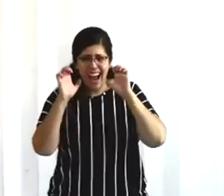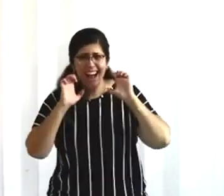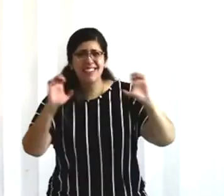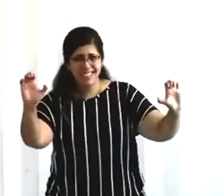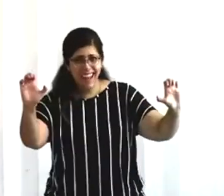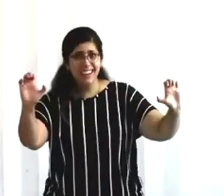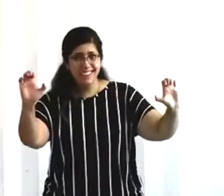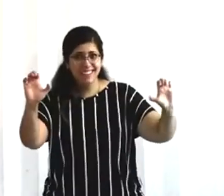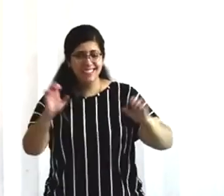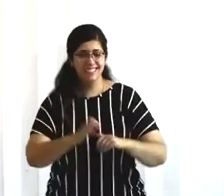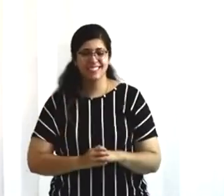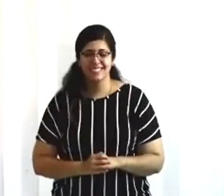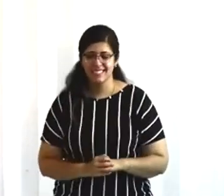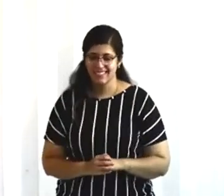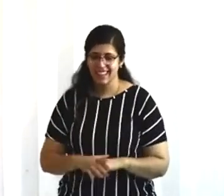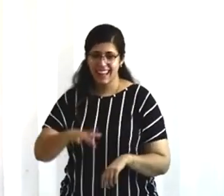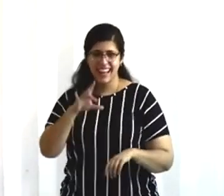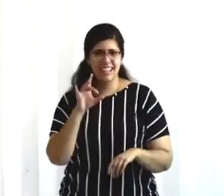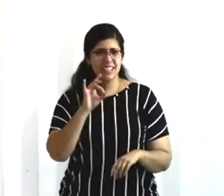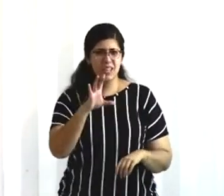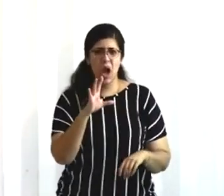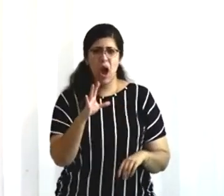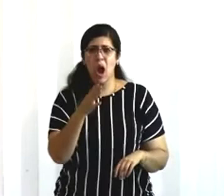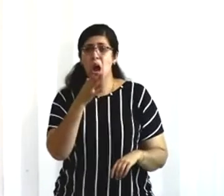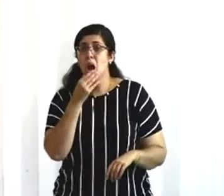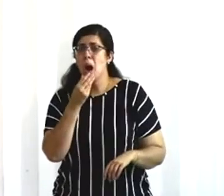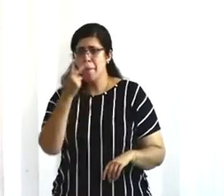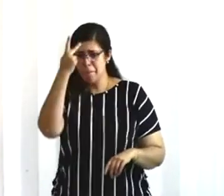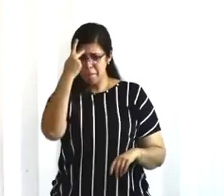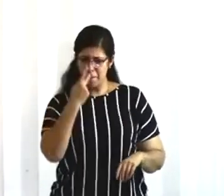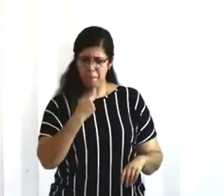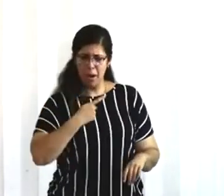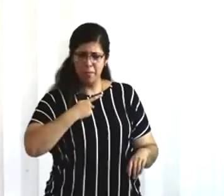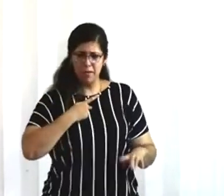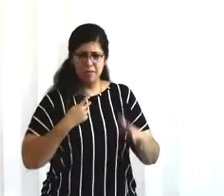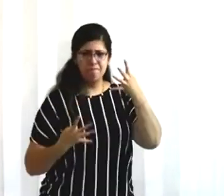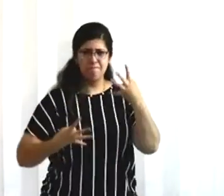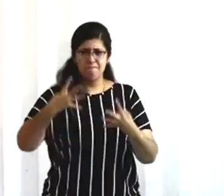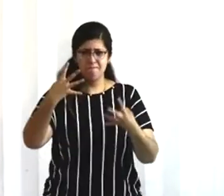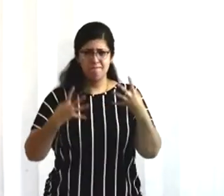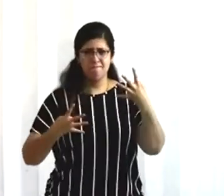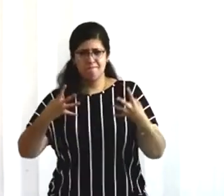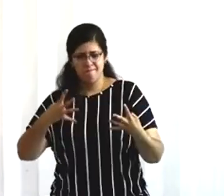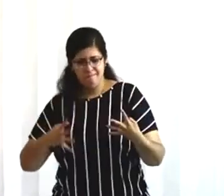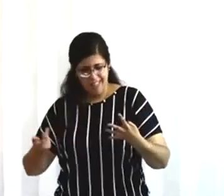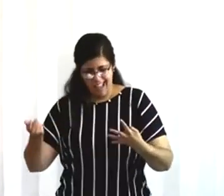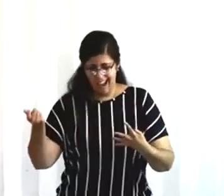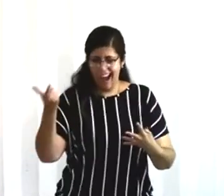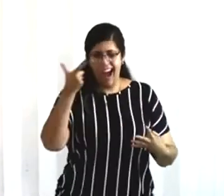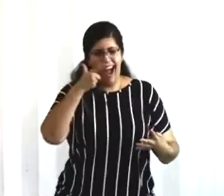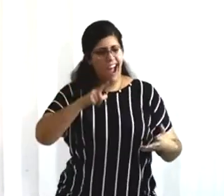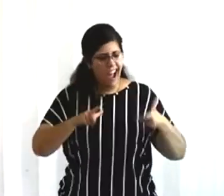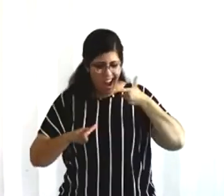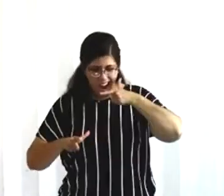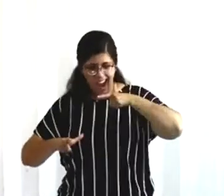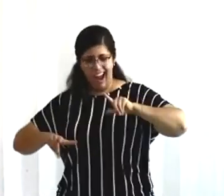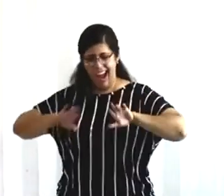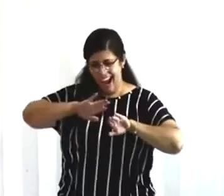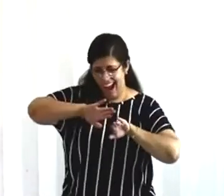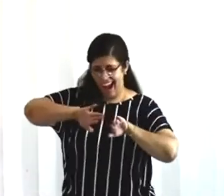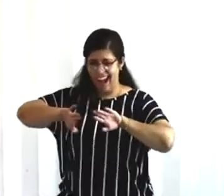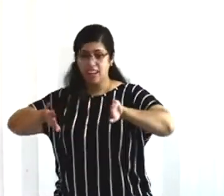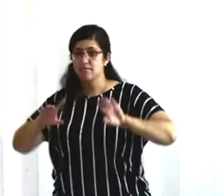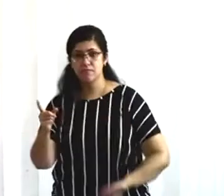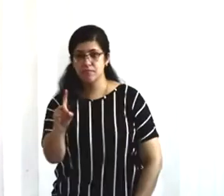homem como aquele que consegue com suas próprias forças vencer o mal, mas pelo contrário, a mensagem do cristianismo